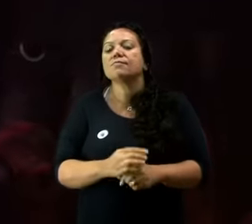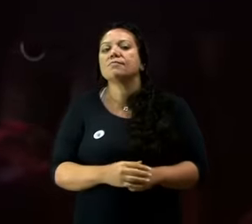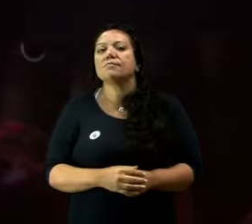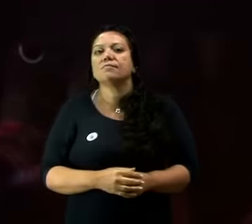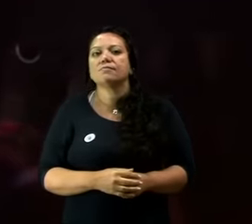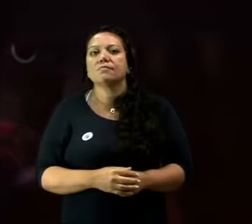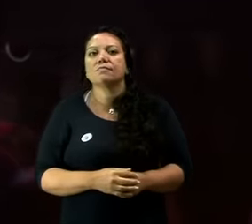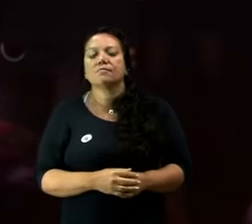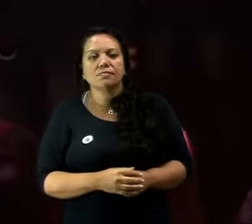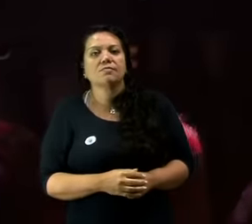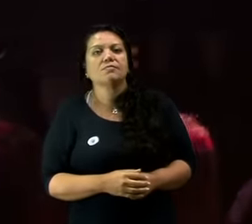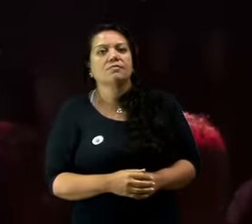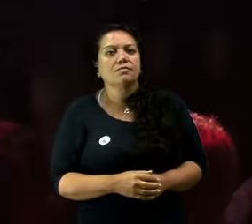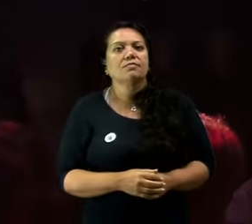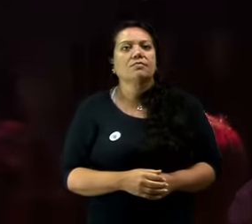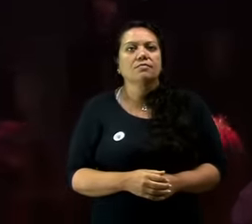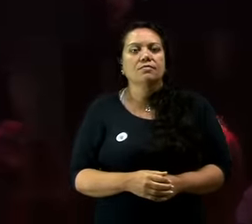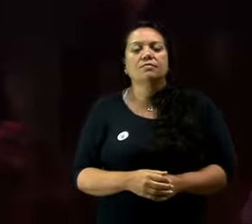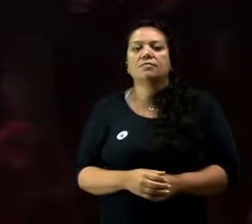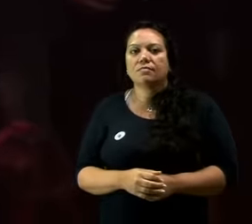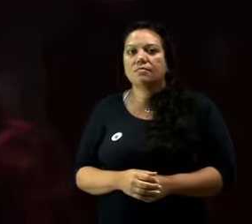assim. Quando eu